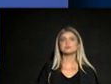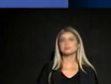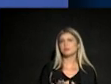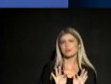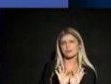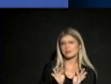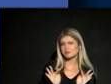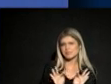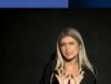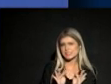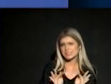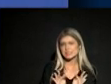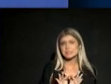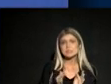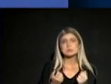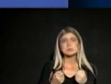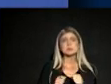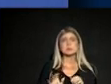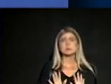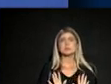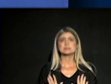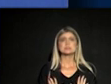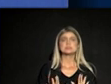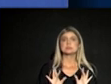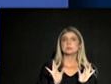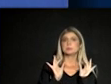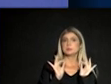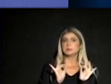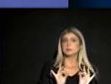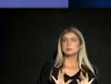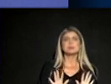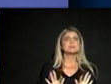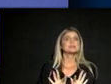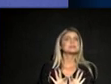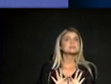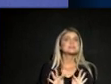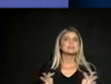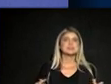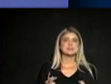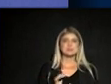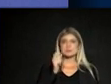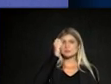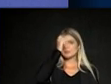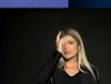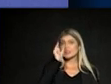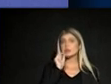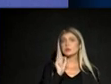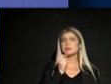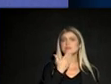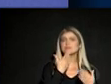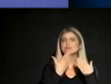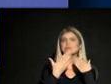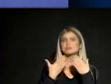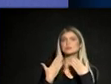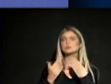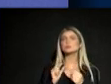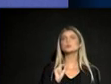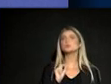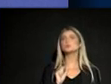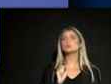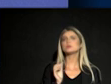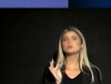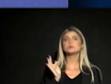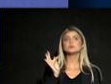sem muita firula, sem muito entretenimento. Eu acho que a ideia aqui é discutir tecnicamente o que